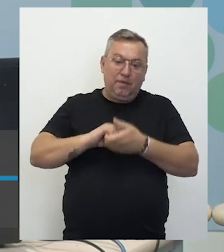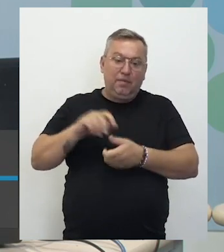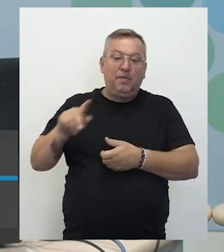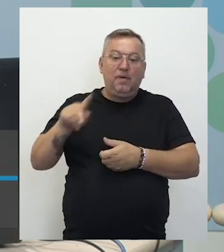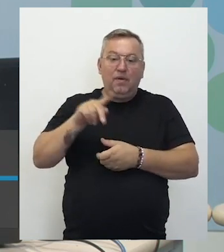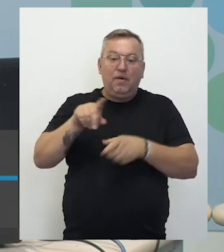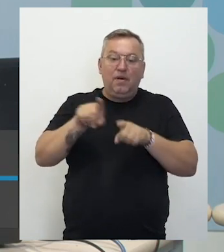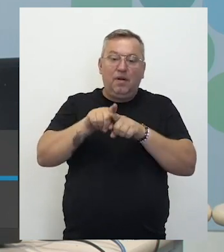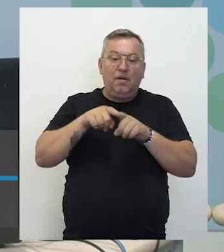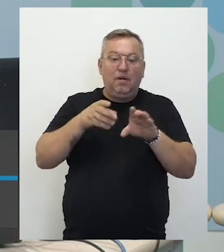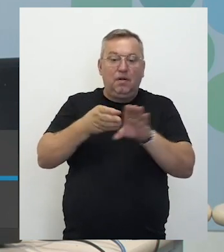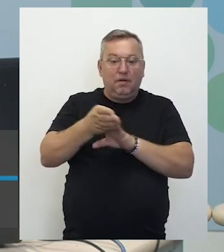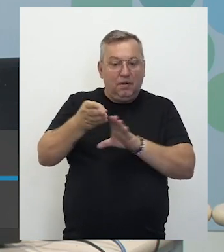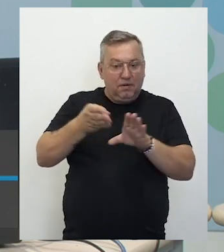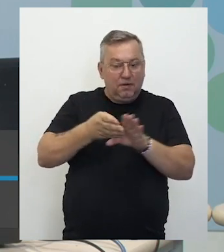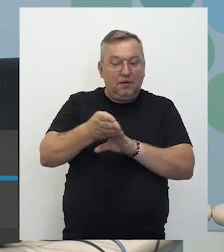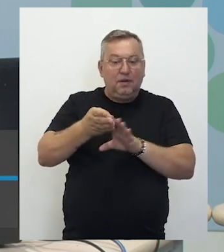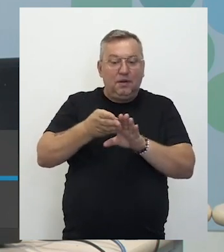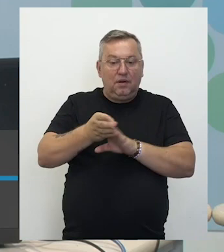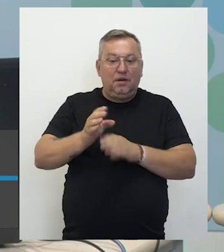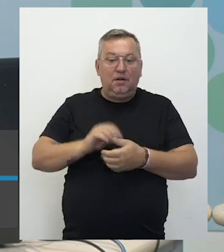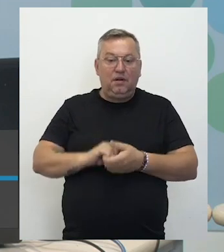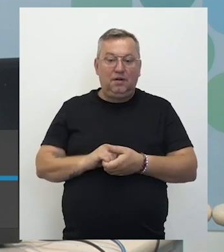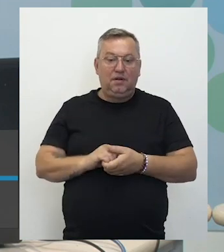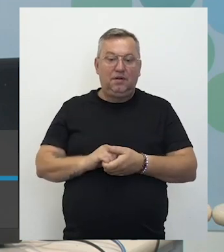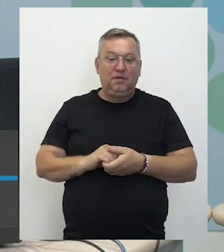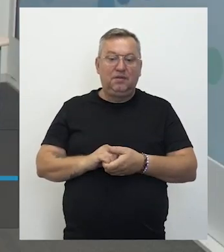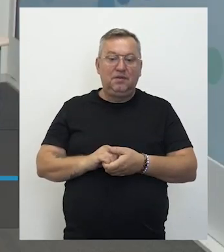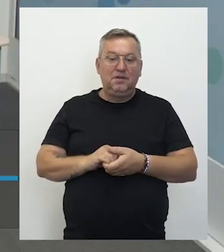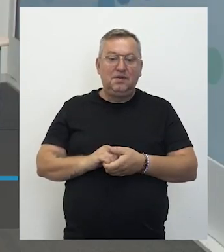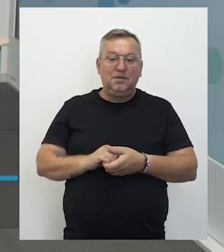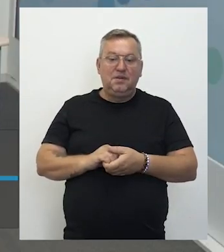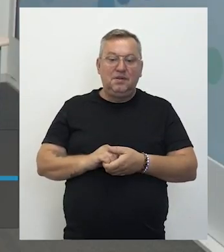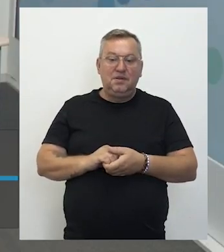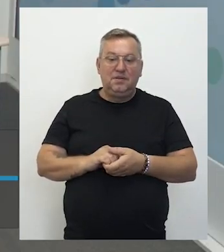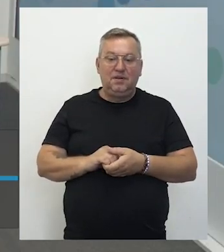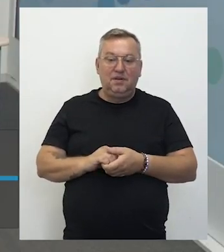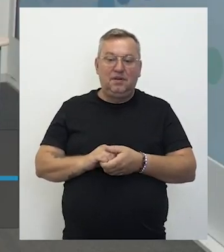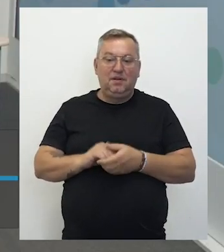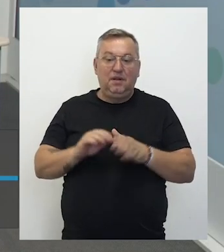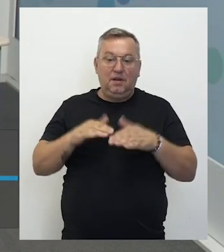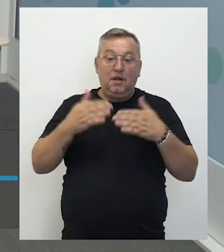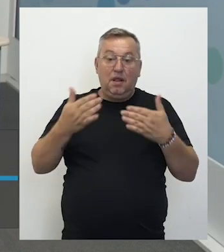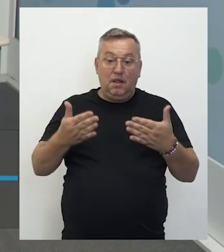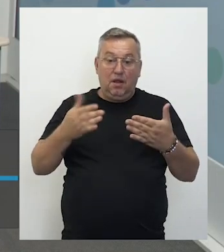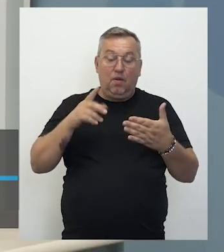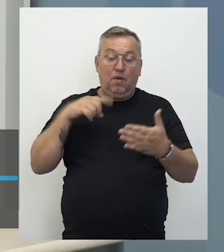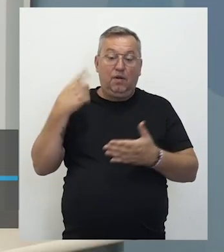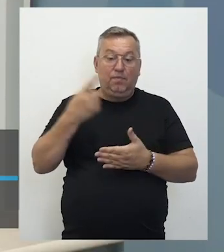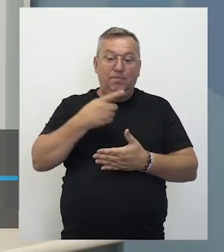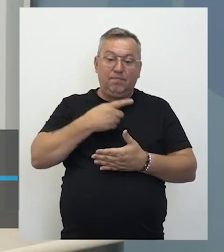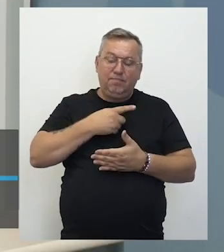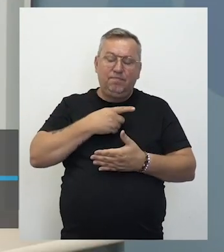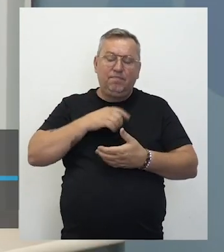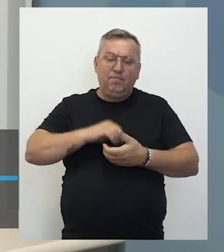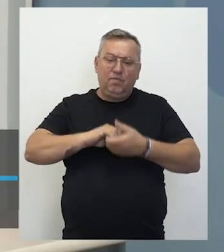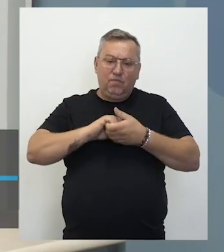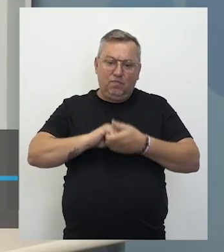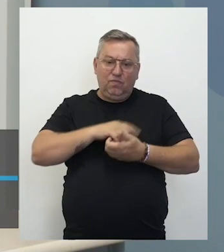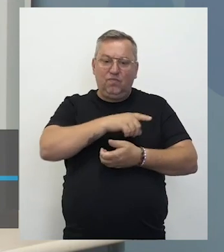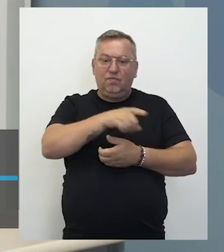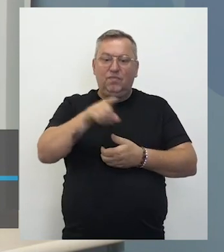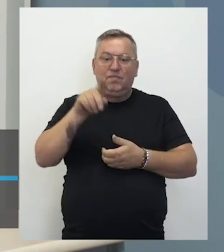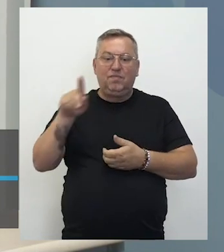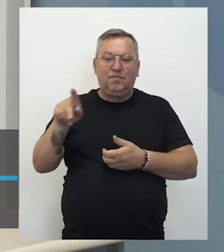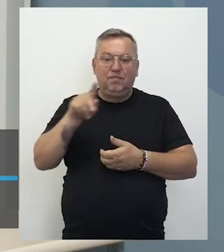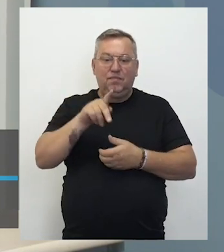que orientou essa atividade, né, professora? Isso mesmo. Então fica aqui, né, a nossa saudação a vocês, professores,